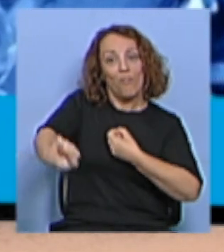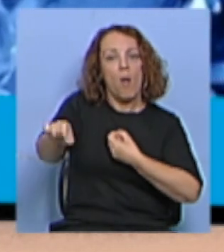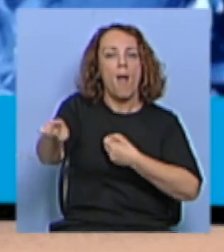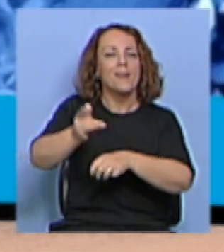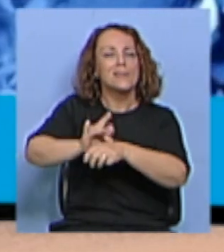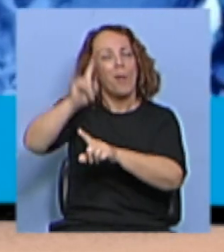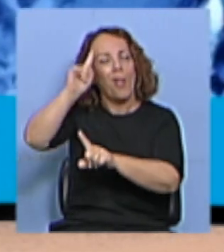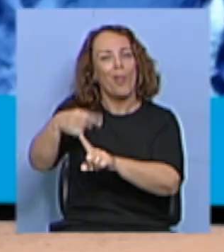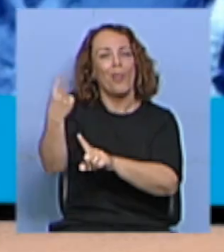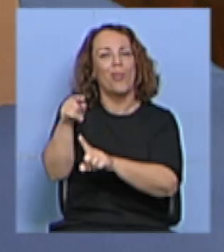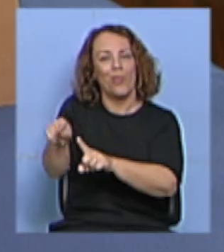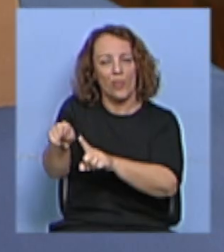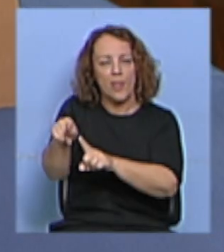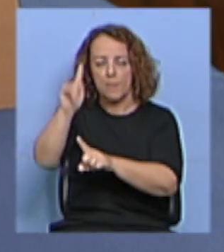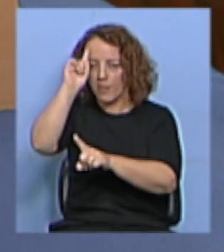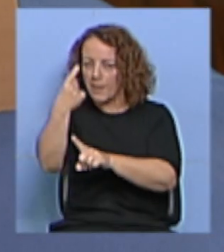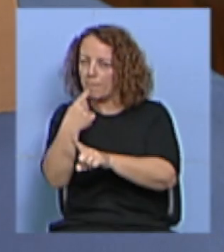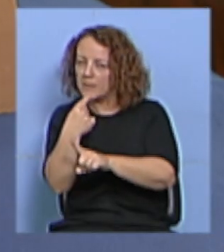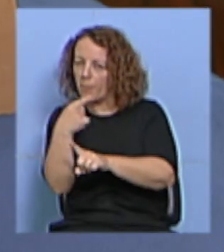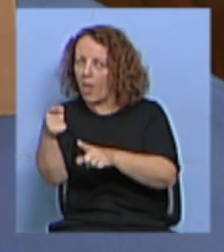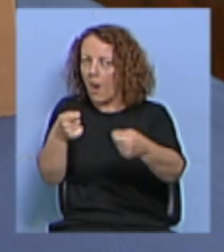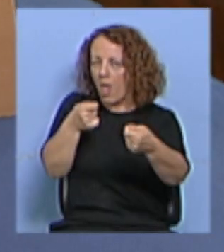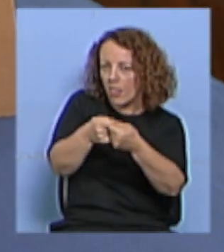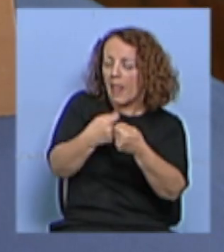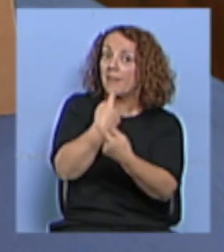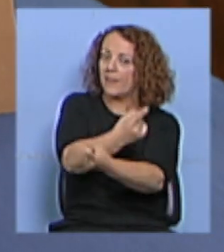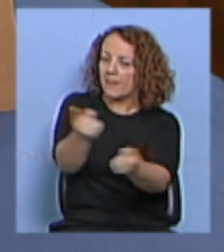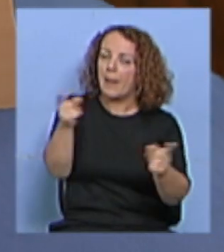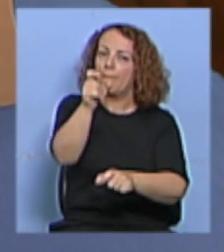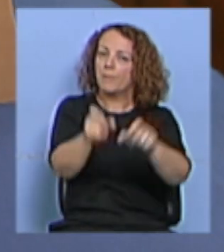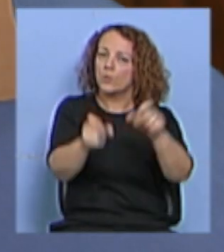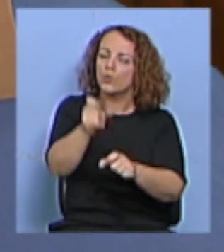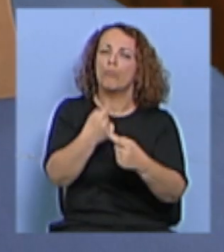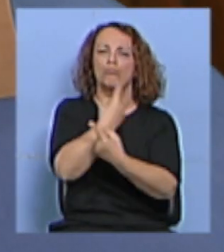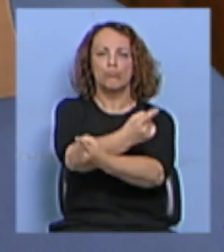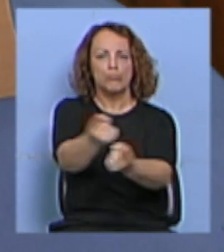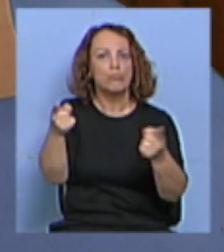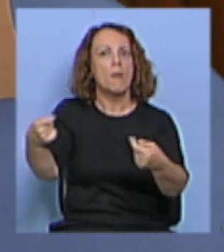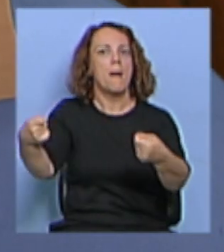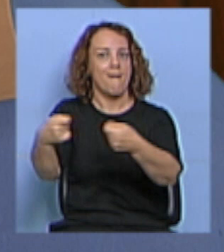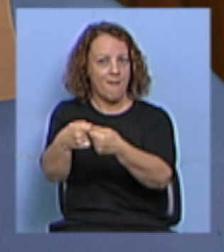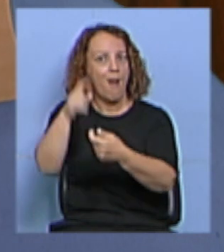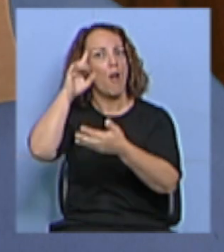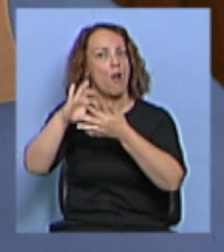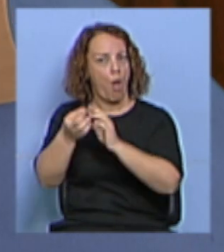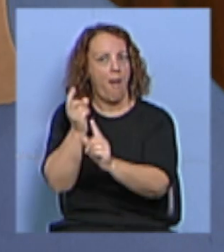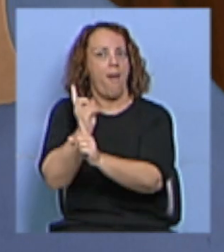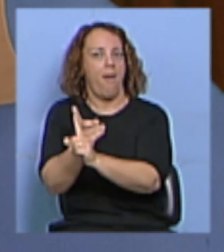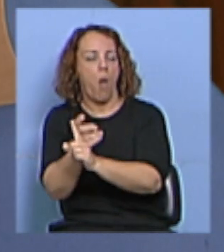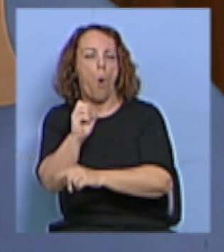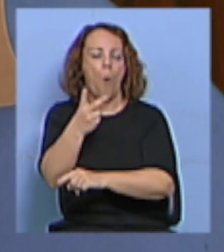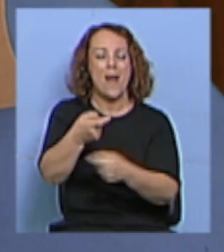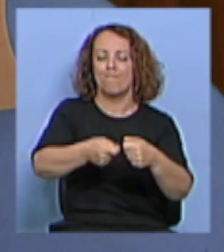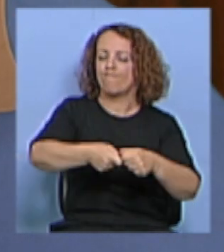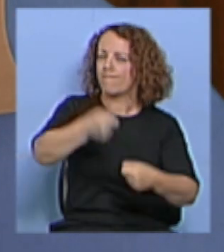sensibilidade muito apurada para perceber o que é que faz sentido dizer às pessoas, comunicar, transmitir. É muito importante